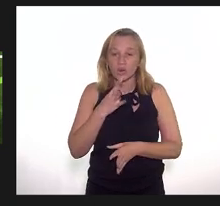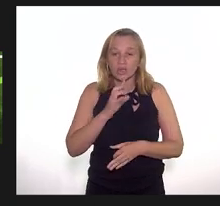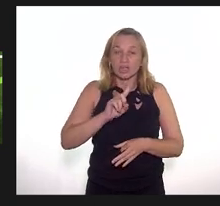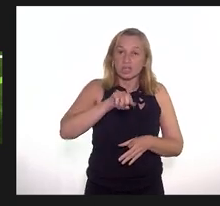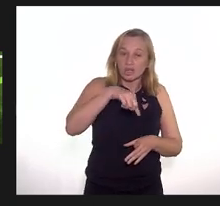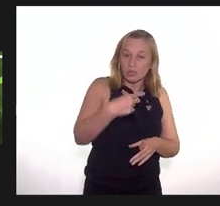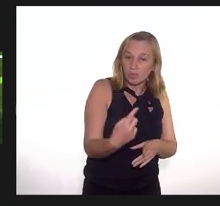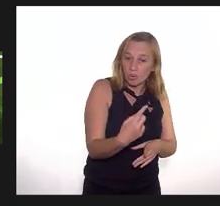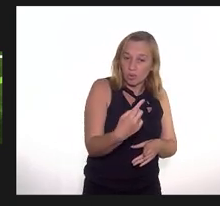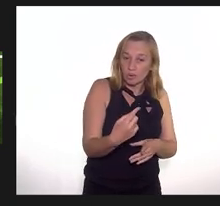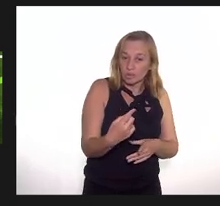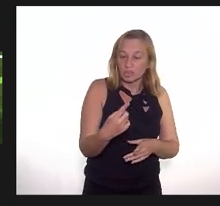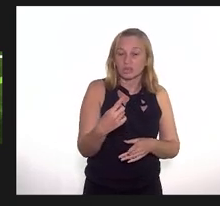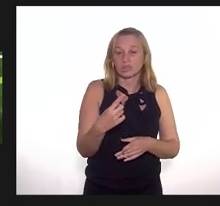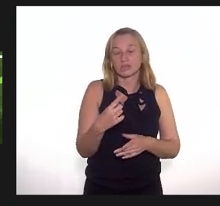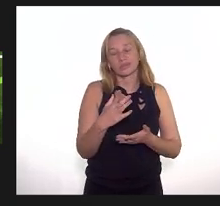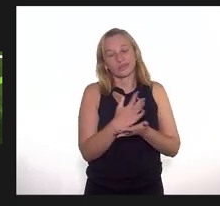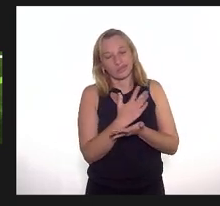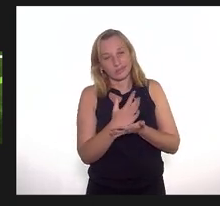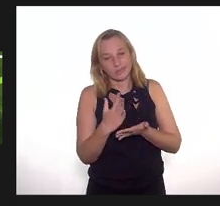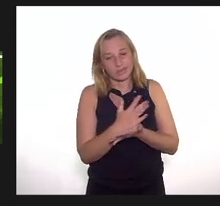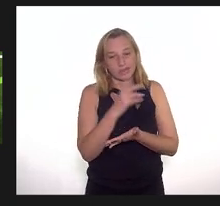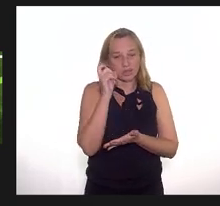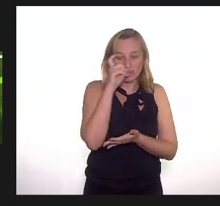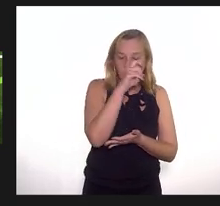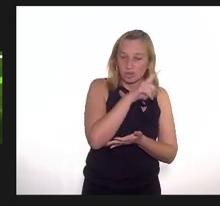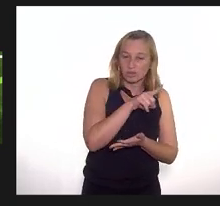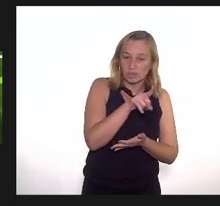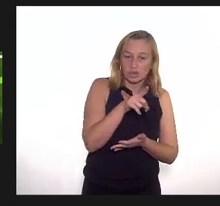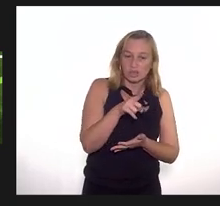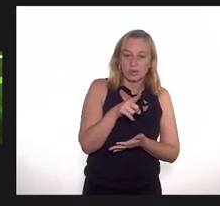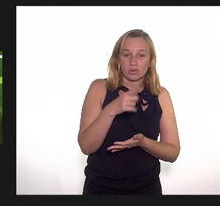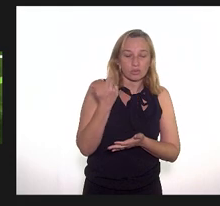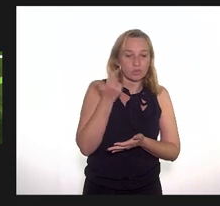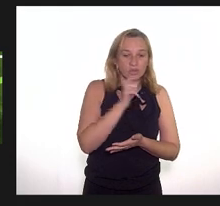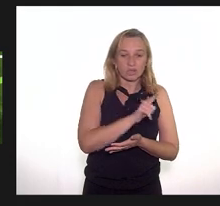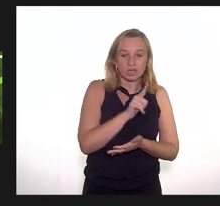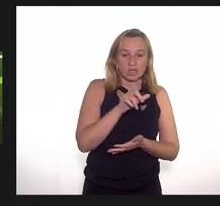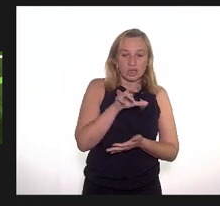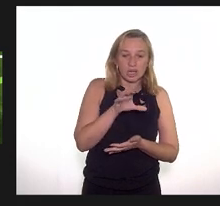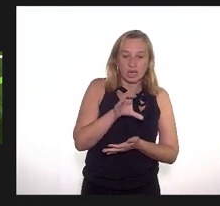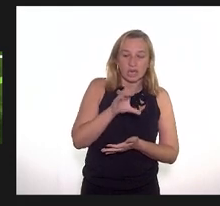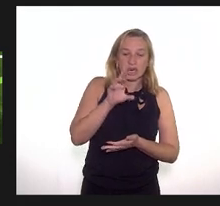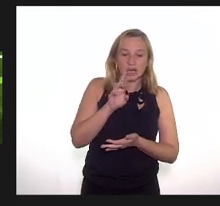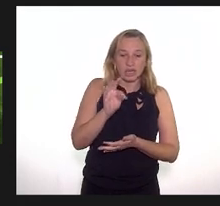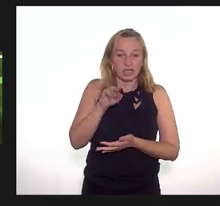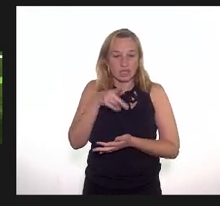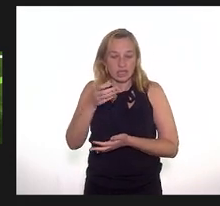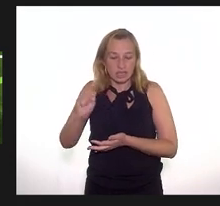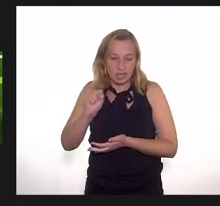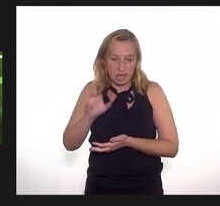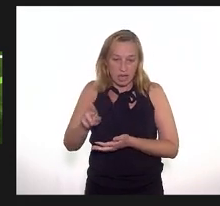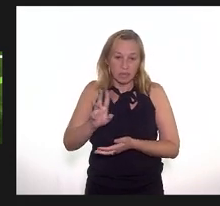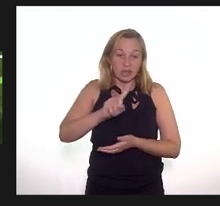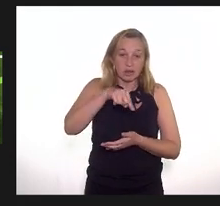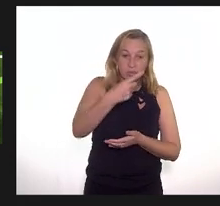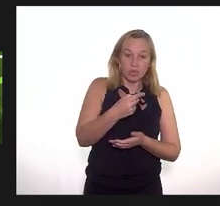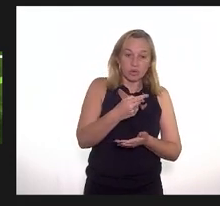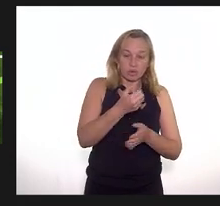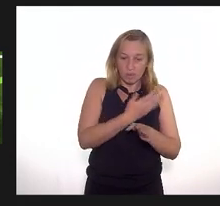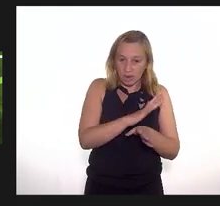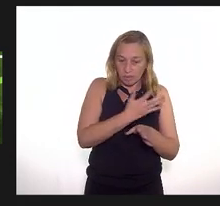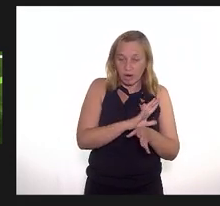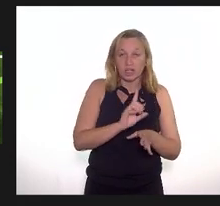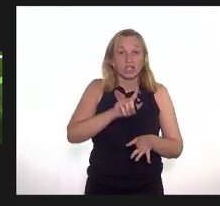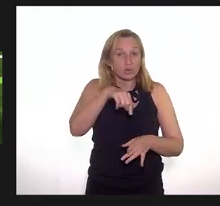né, credenciá-lo. Às vezes, é muito difícil você conseguir credenciar para depois conseguir colocar em prática. A